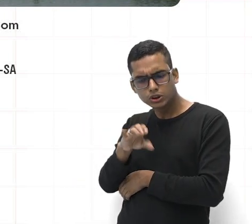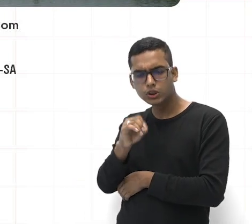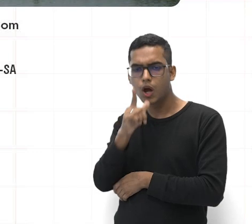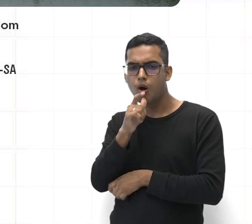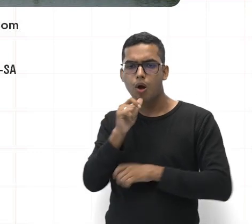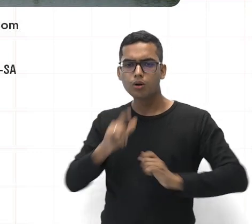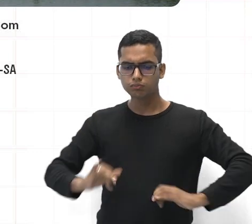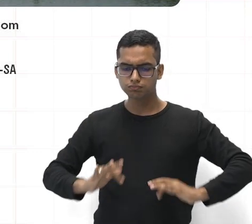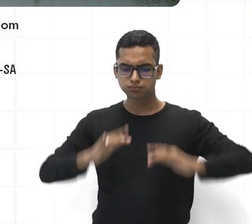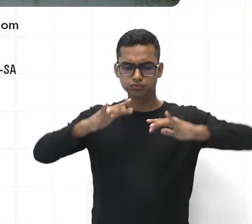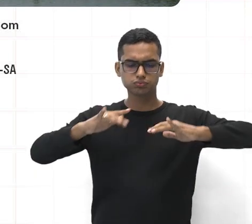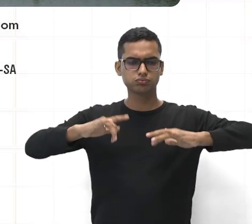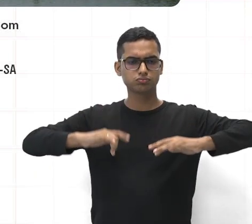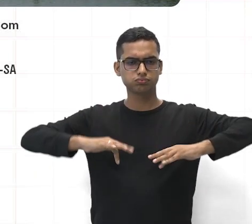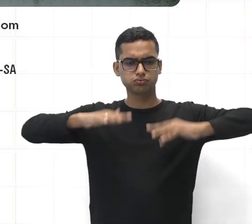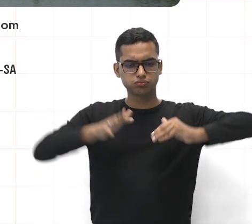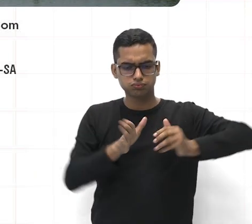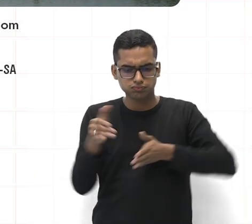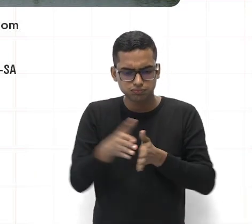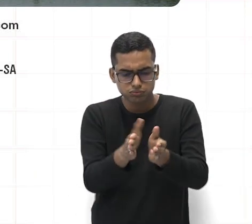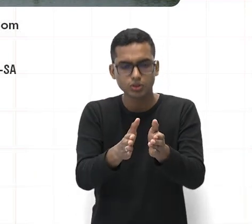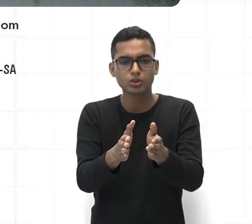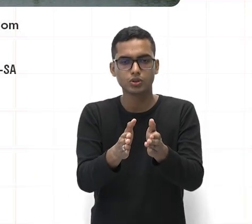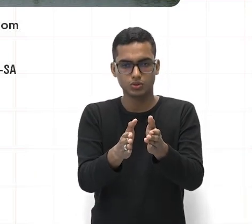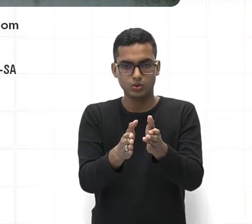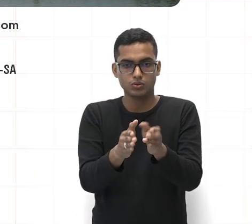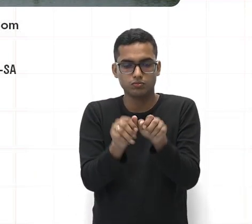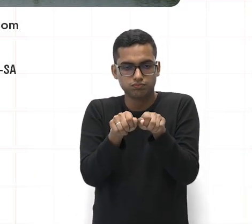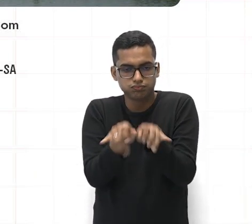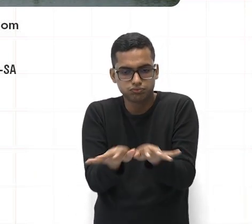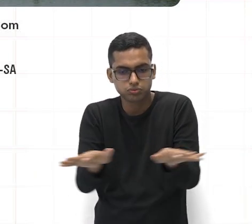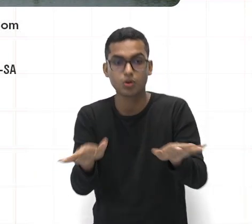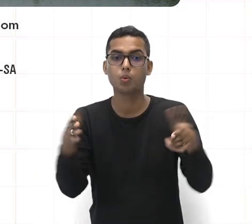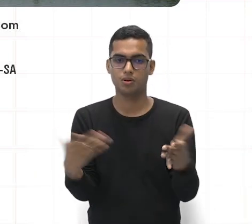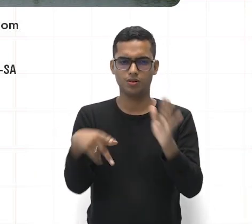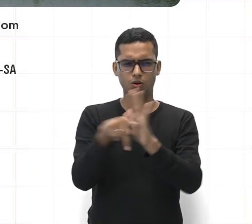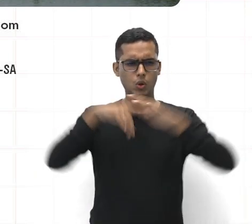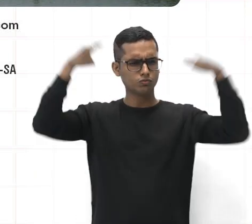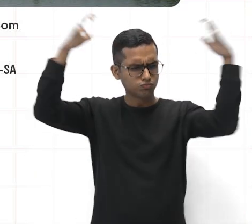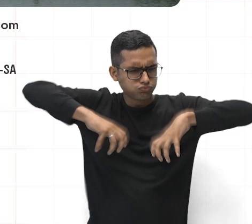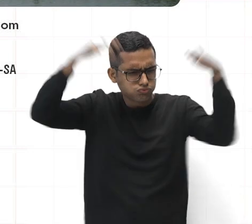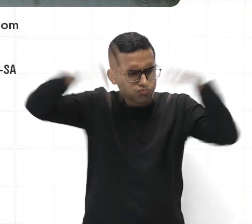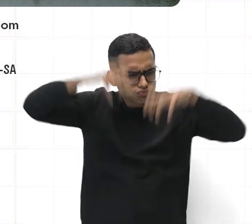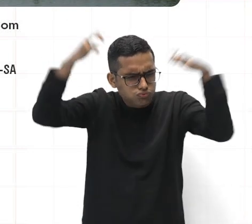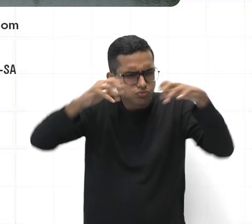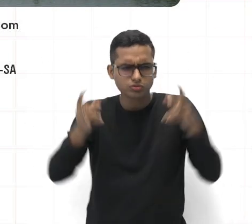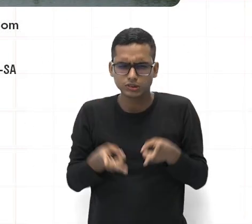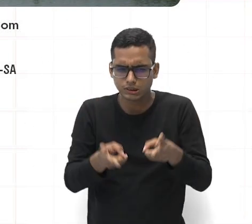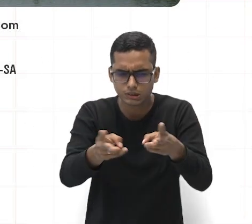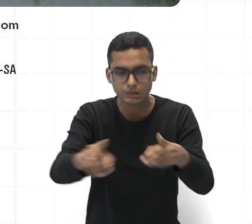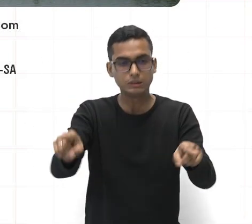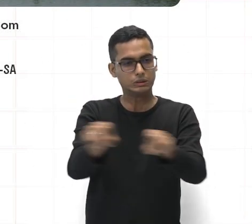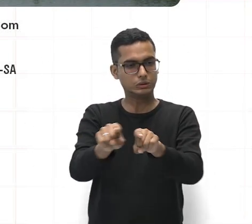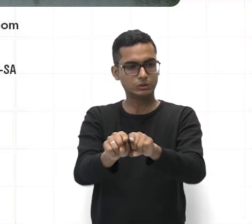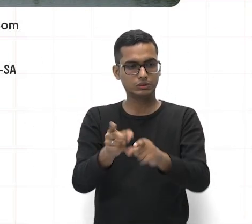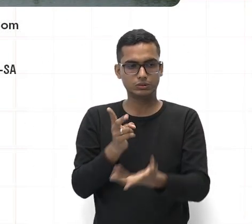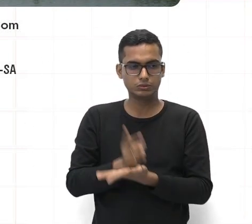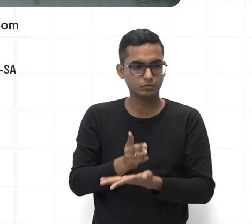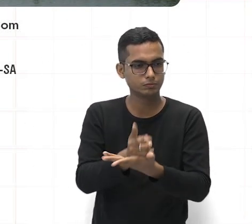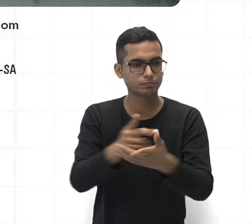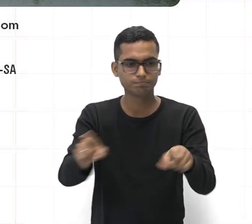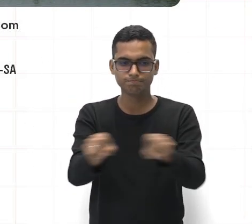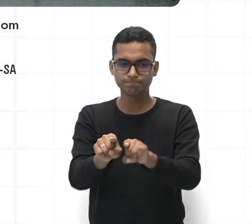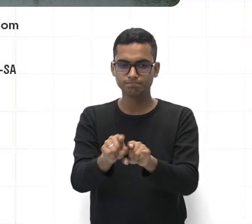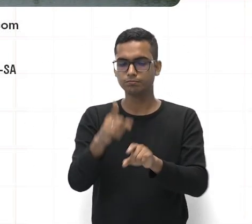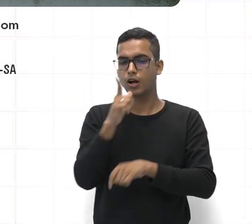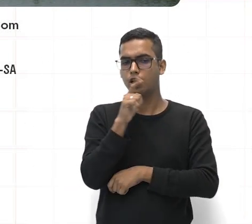Então, eles aparecem somente quando chove bastante, quando há ocorrência de chuvas torrenciais,